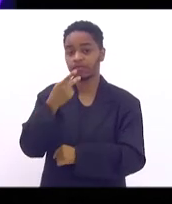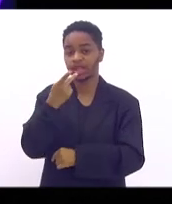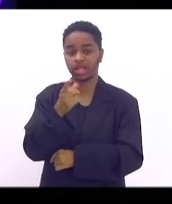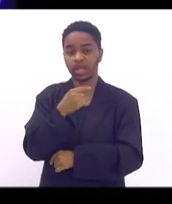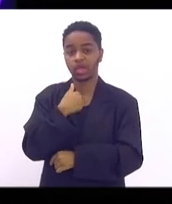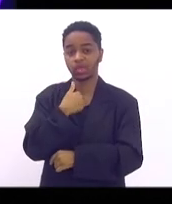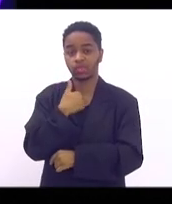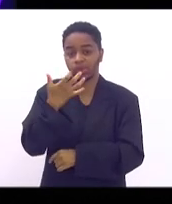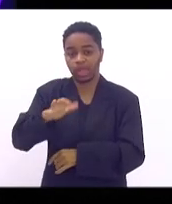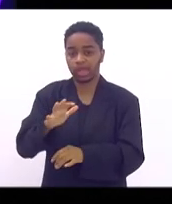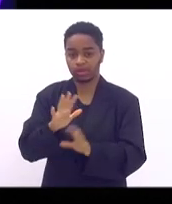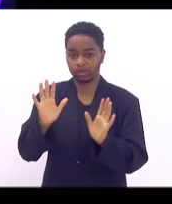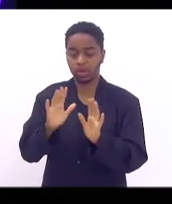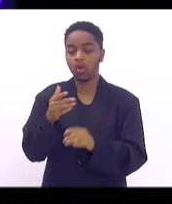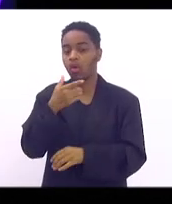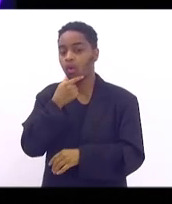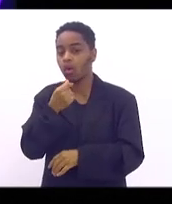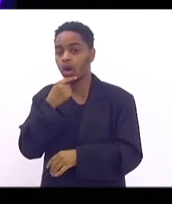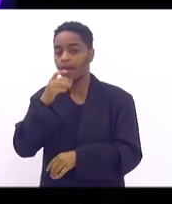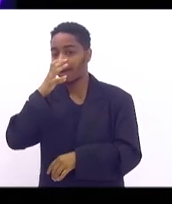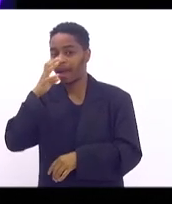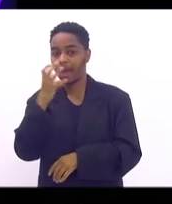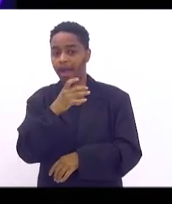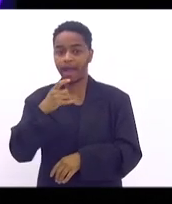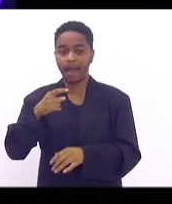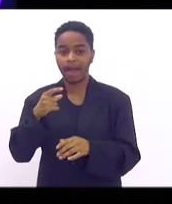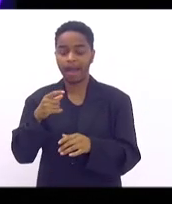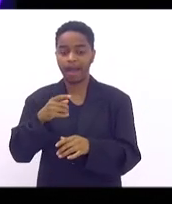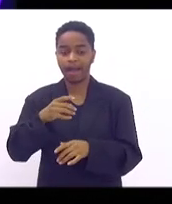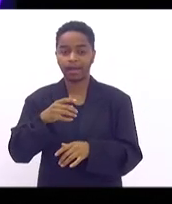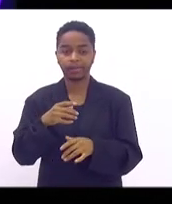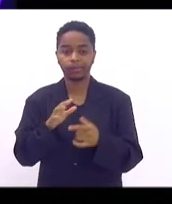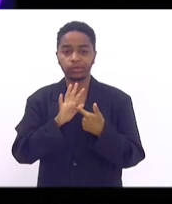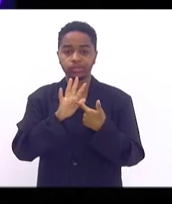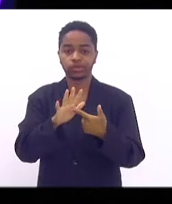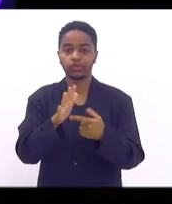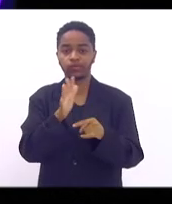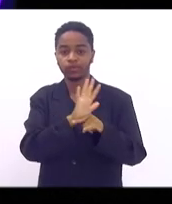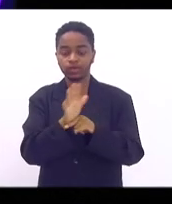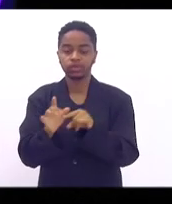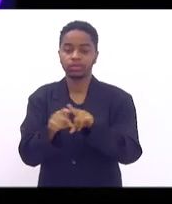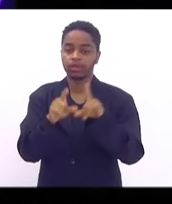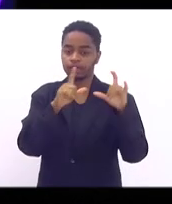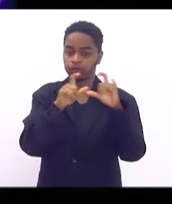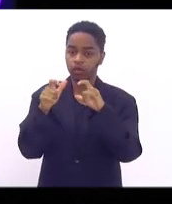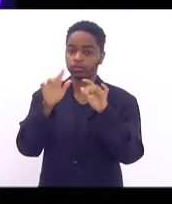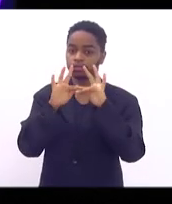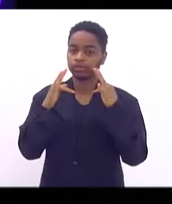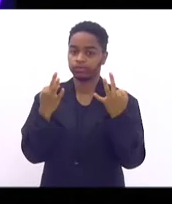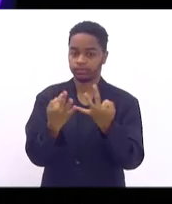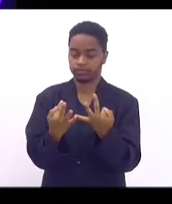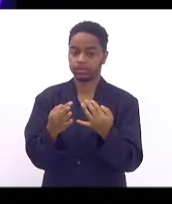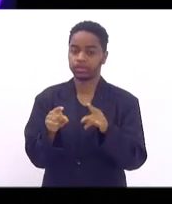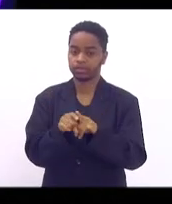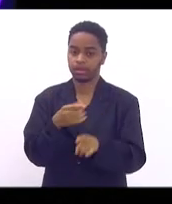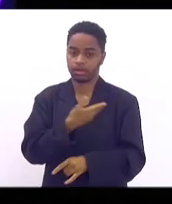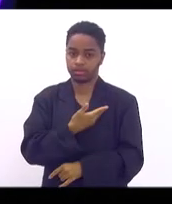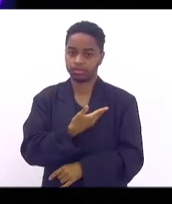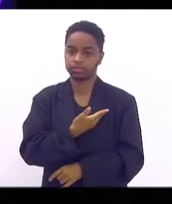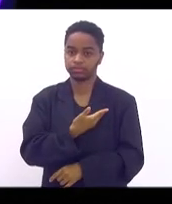iria expor os vídeos e as fotos para a família e para toda a rede de amigos. Né, ao todo